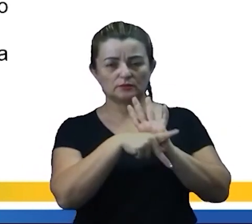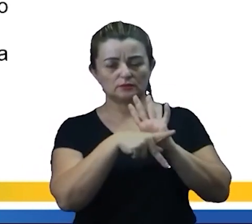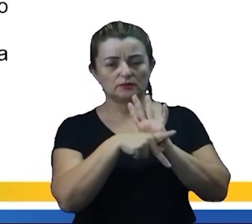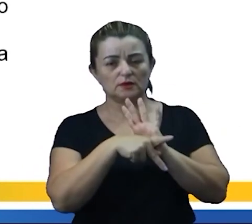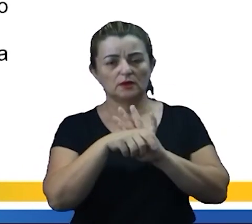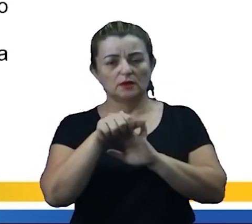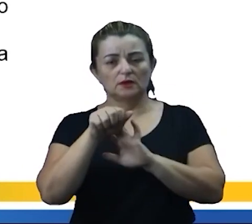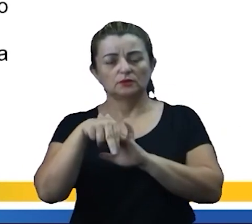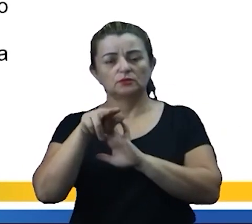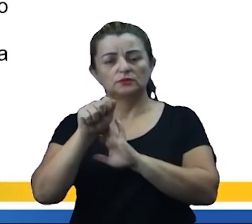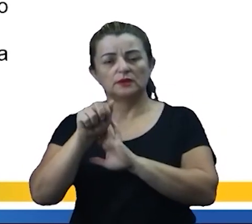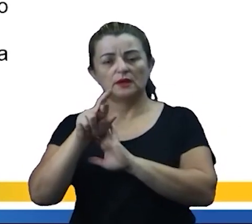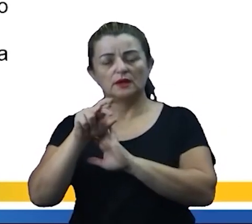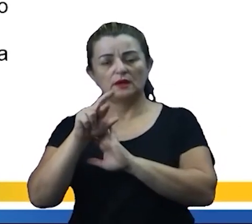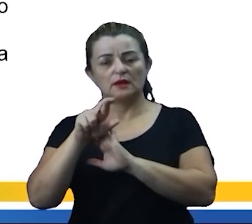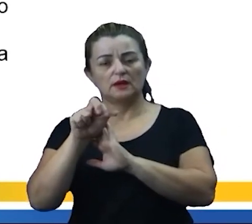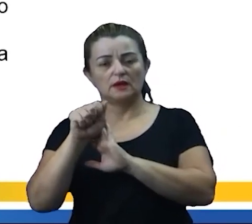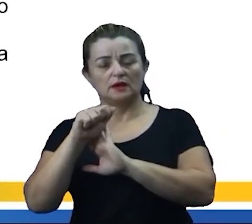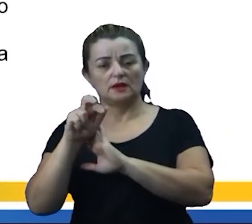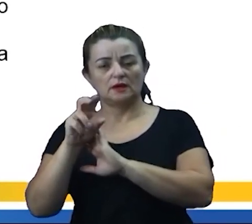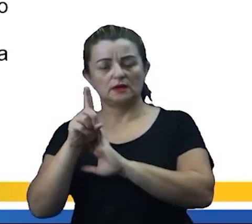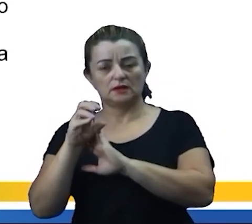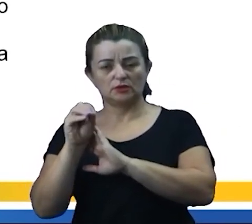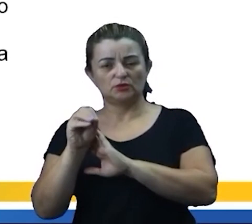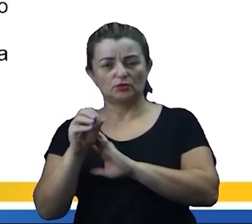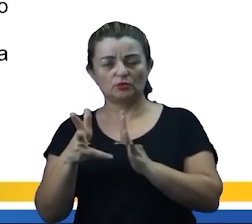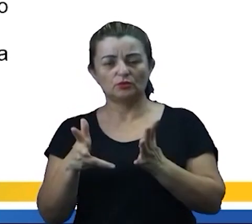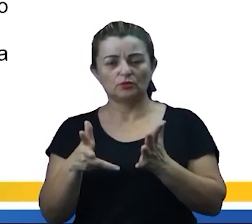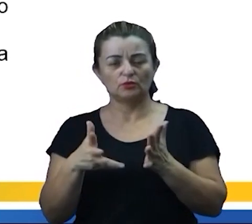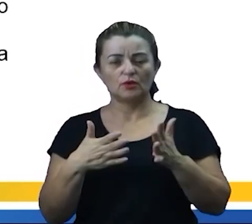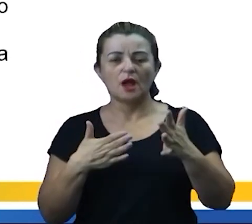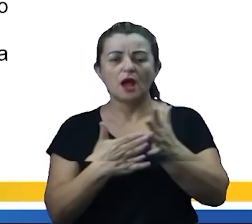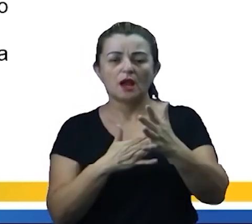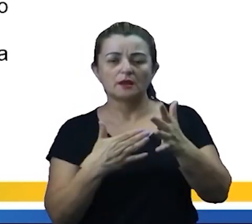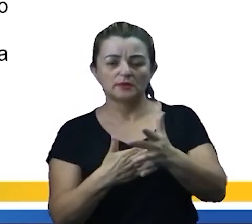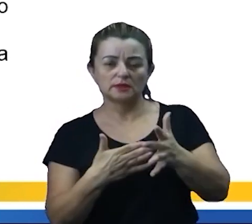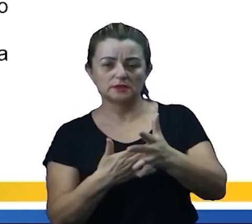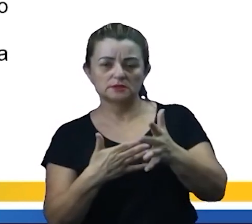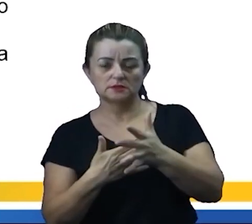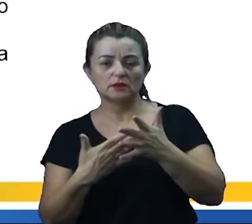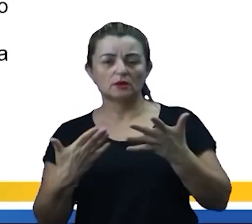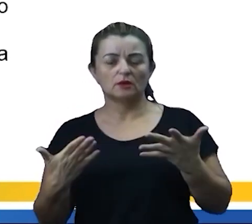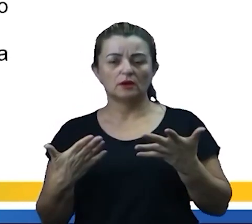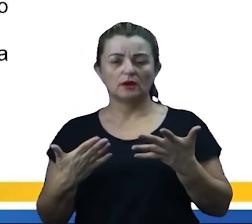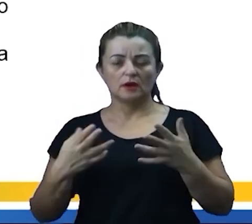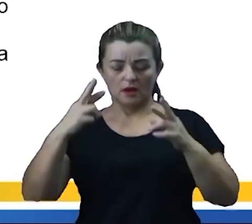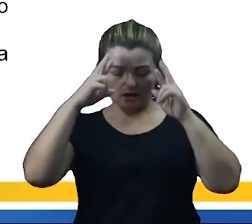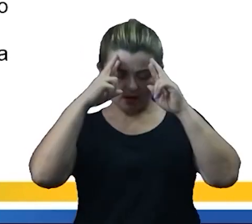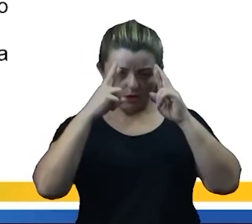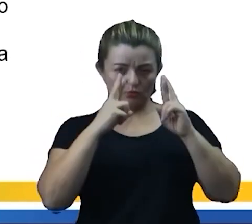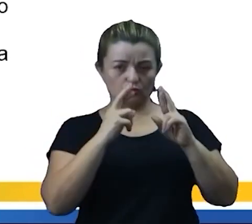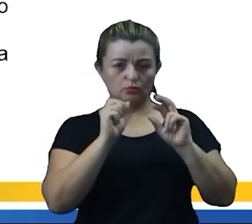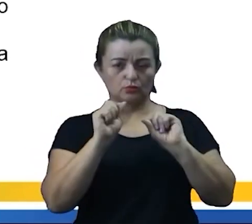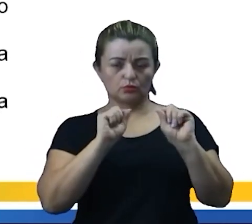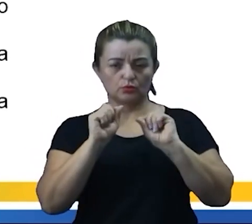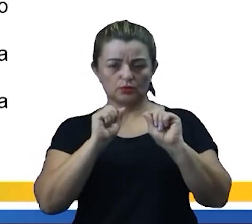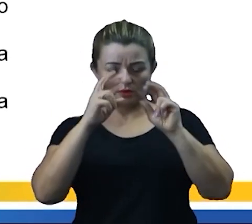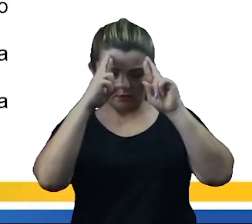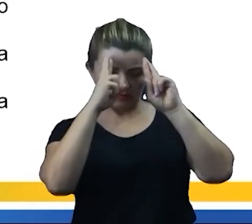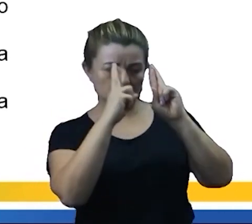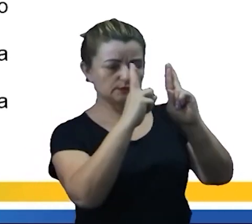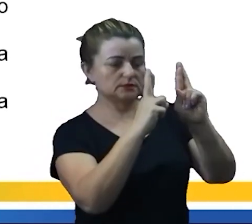O narrador evidencia o cerceamento sexista, né? A limitação, a autoridade da mulher